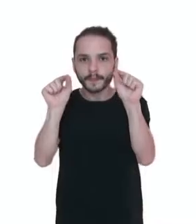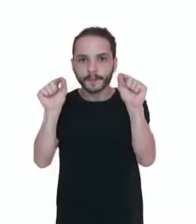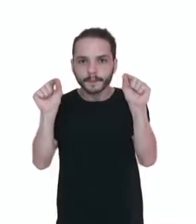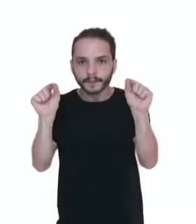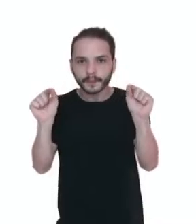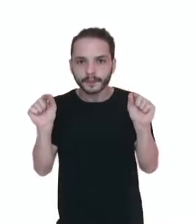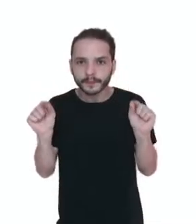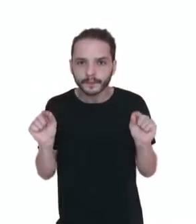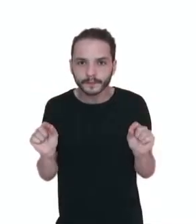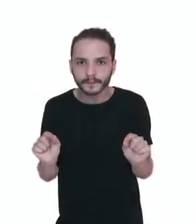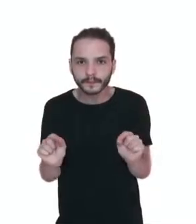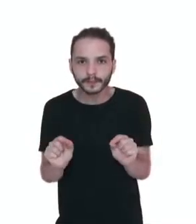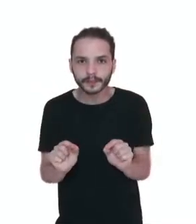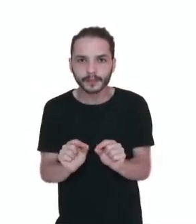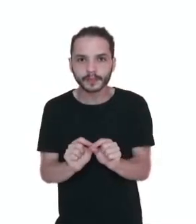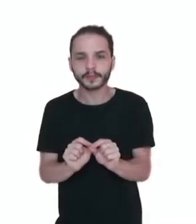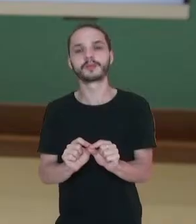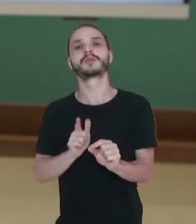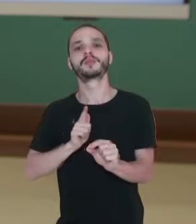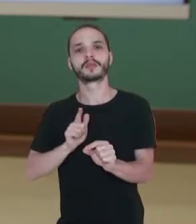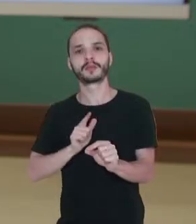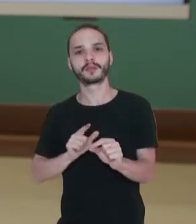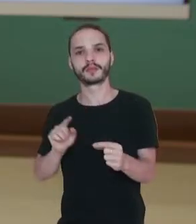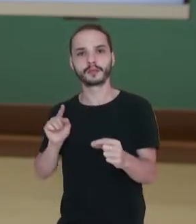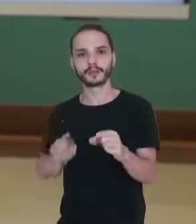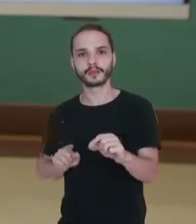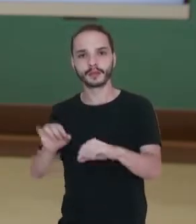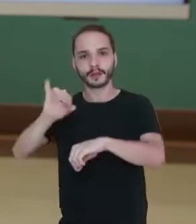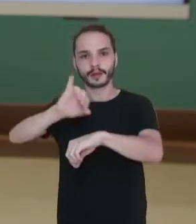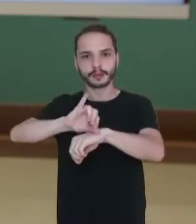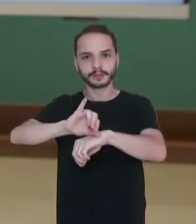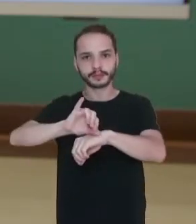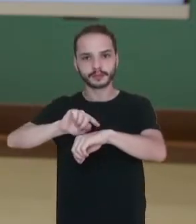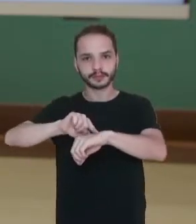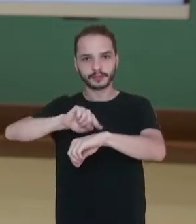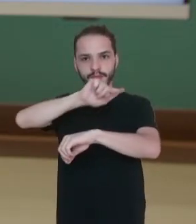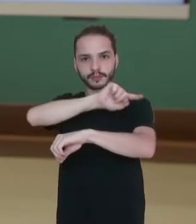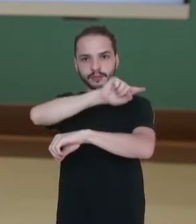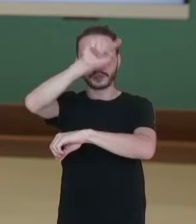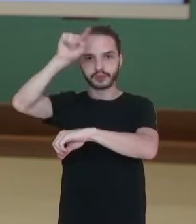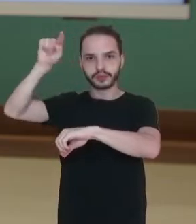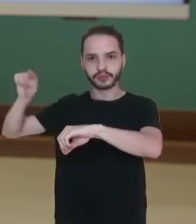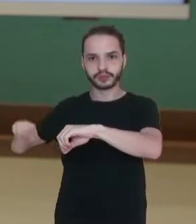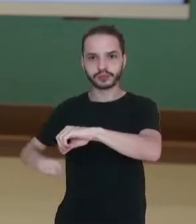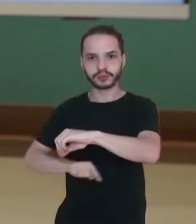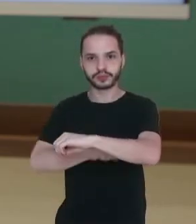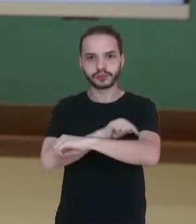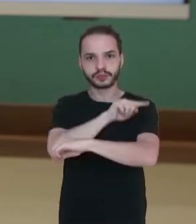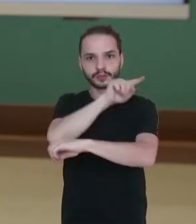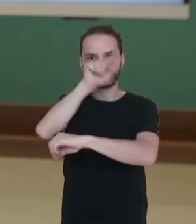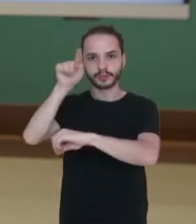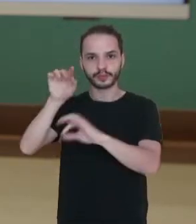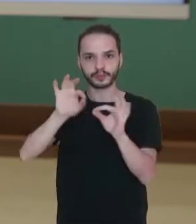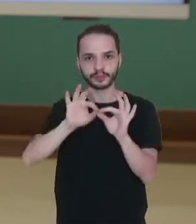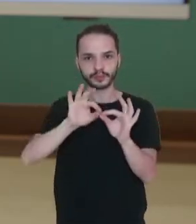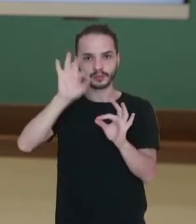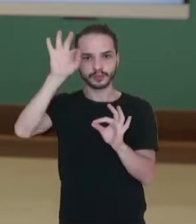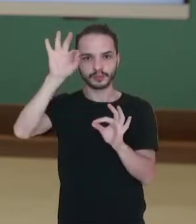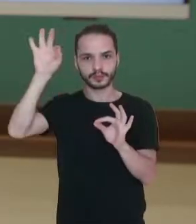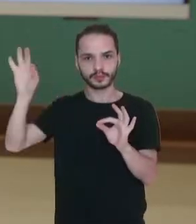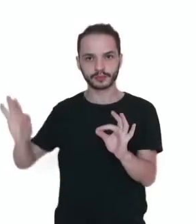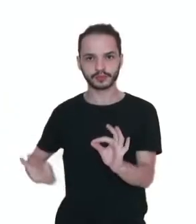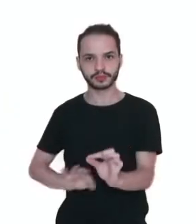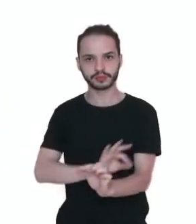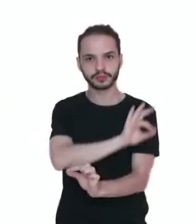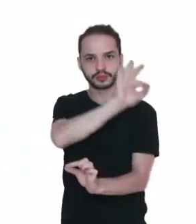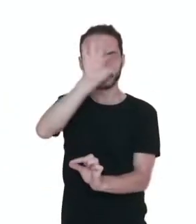distam igualmente de um ponto fixo deste plano. Então aqui na circunferência eu consigo visualizar muito claramente isso.